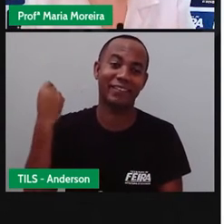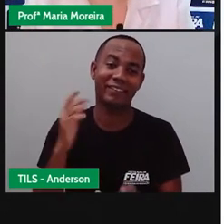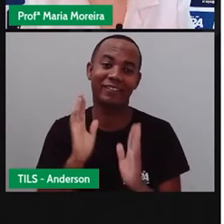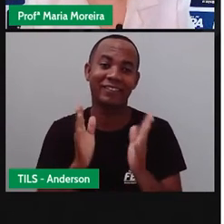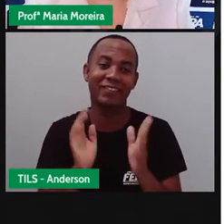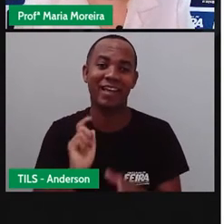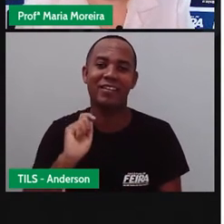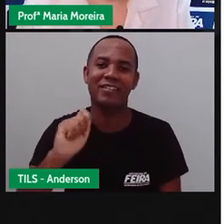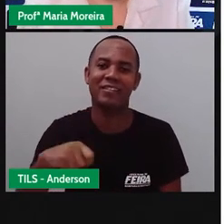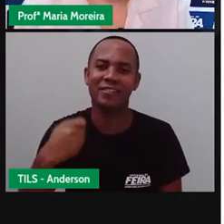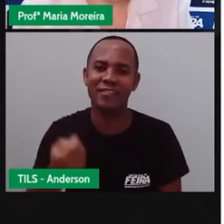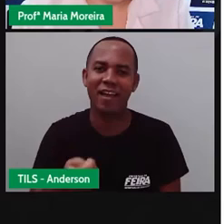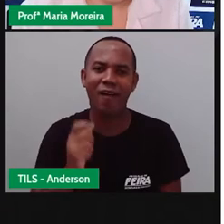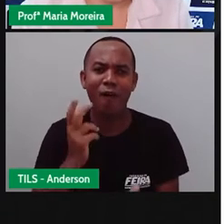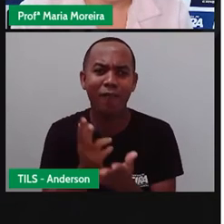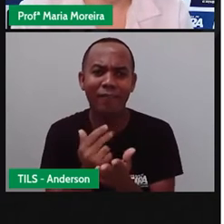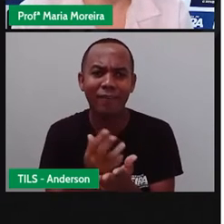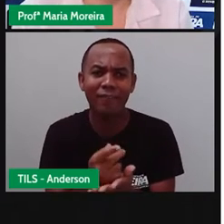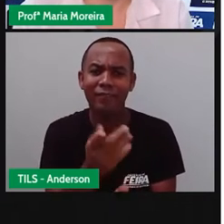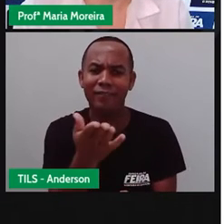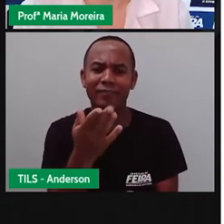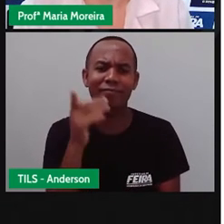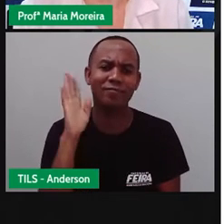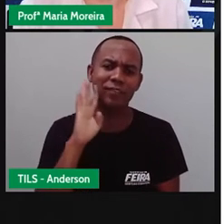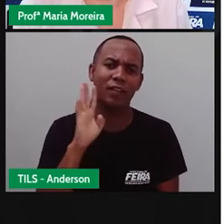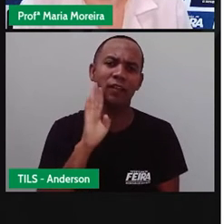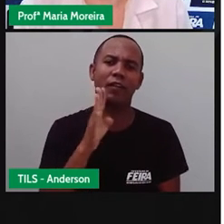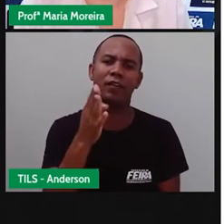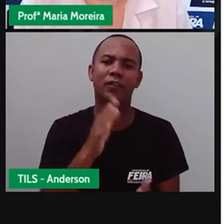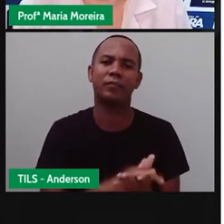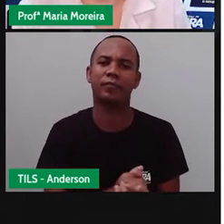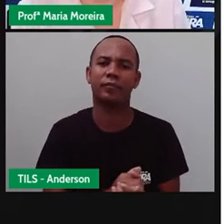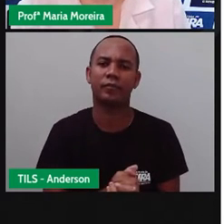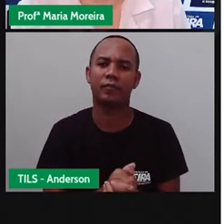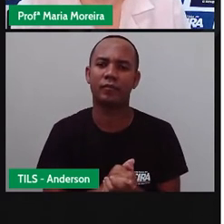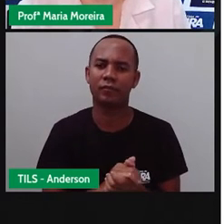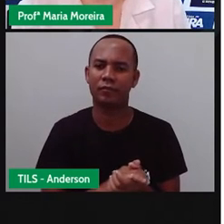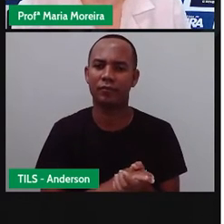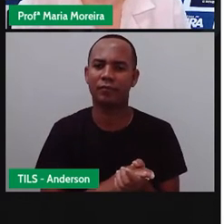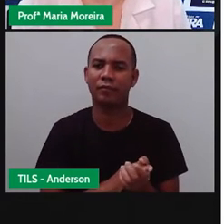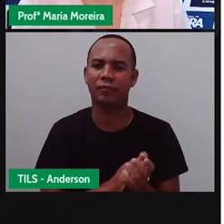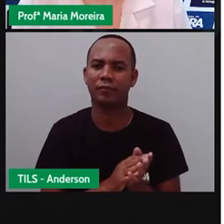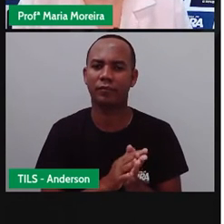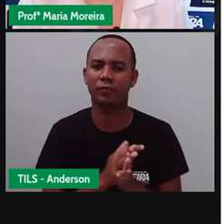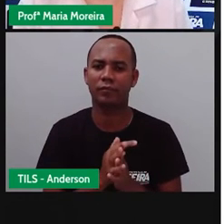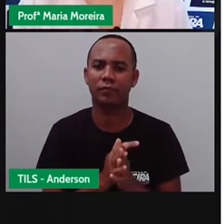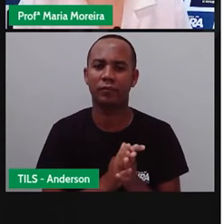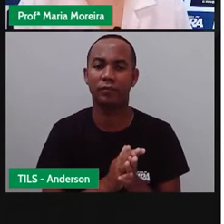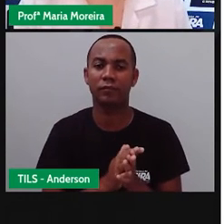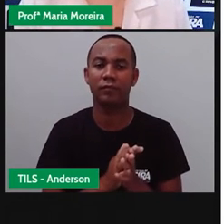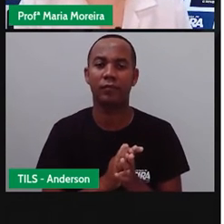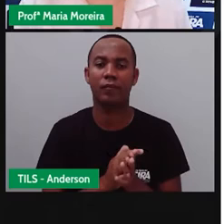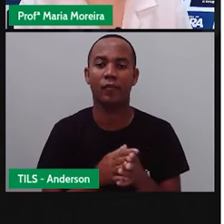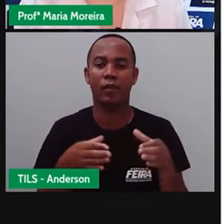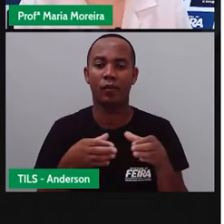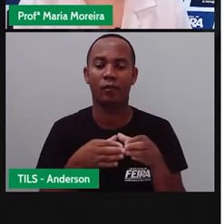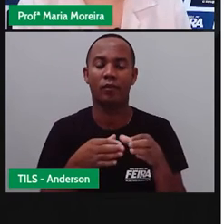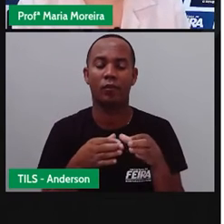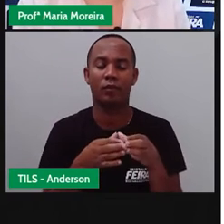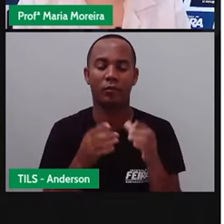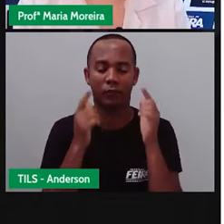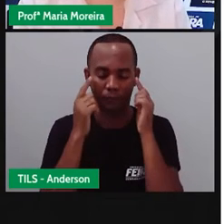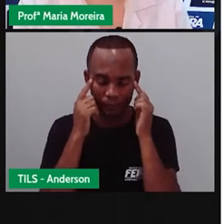século aqui ela tá falando com vocês tá tá lá olha algarismo romano e os chineses